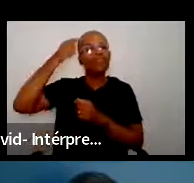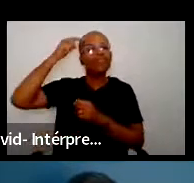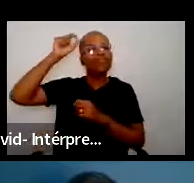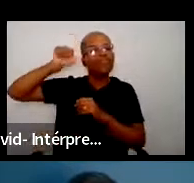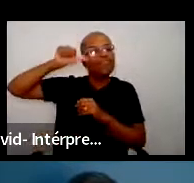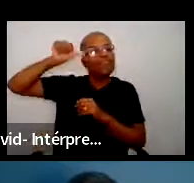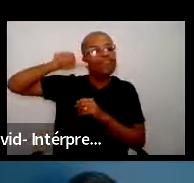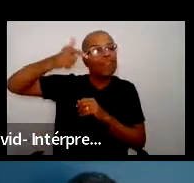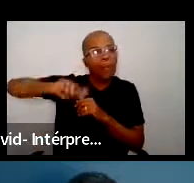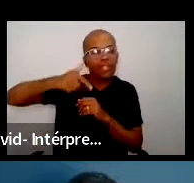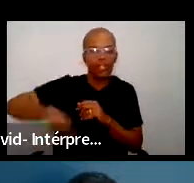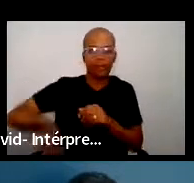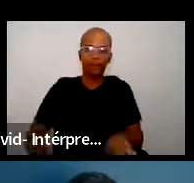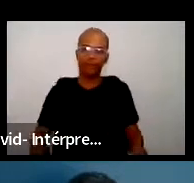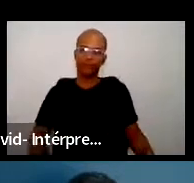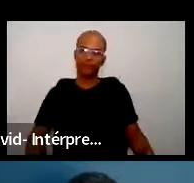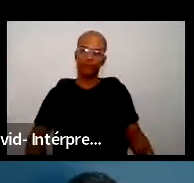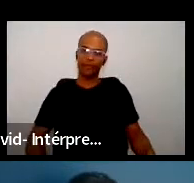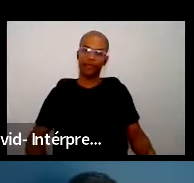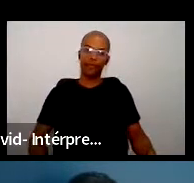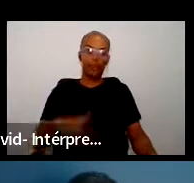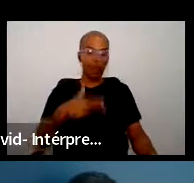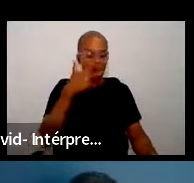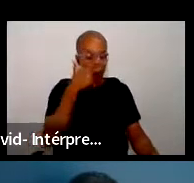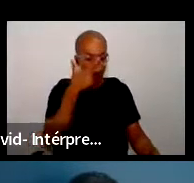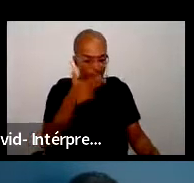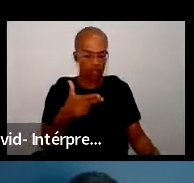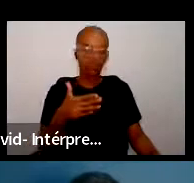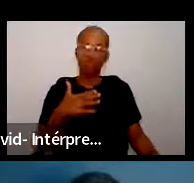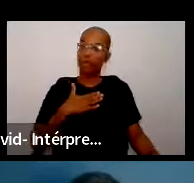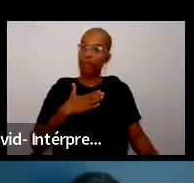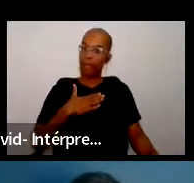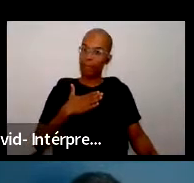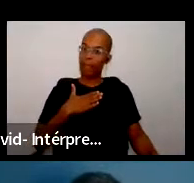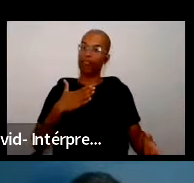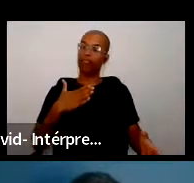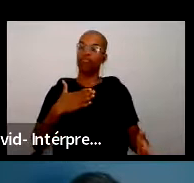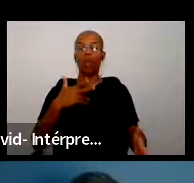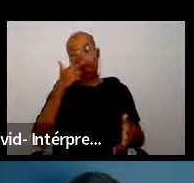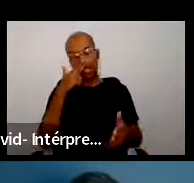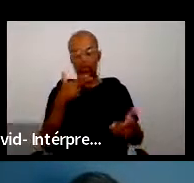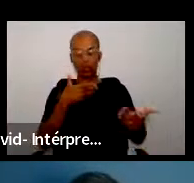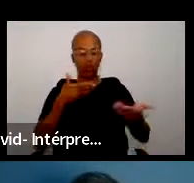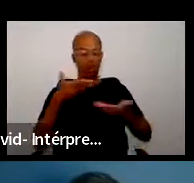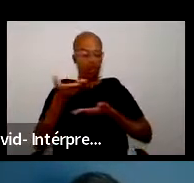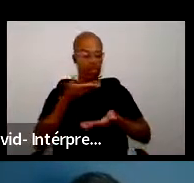Então, eu acho que, para mim, a interação